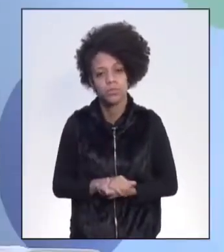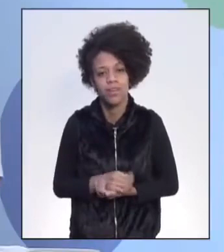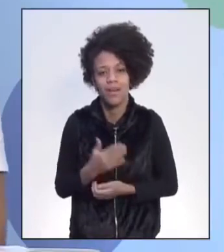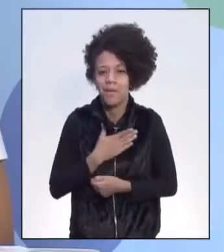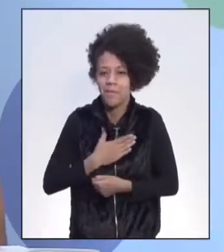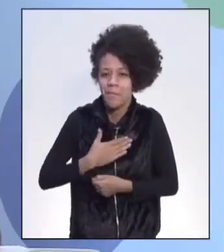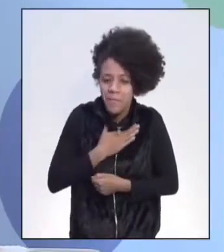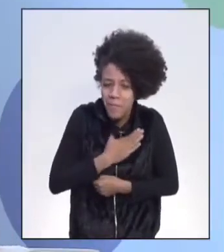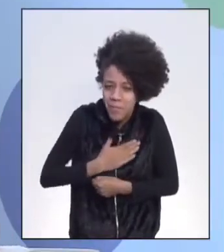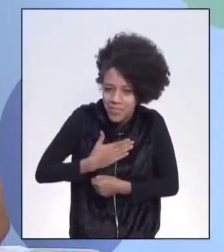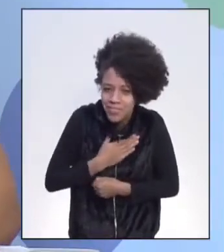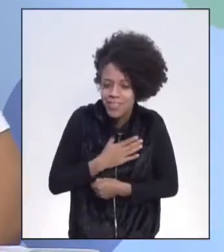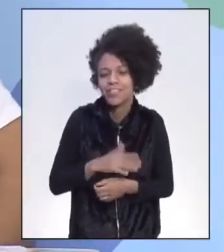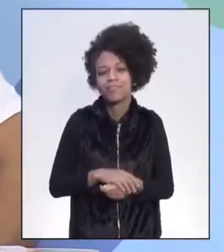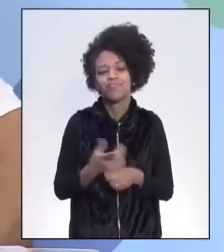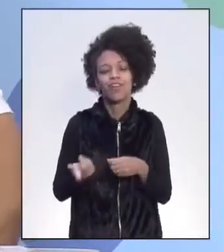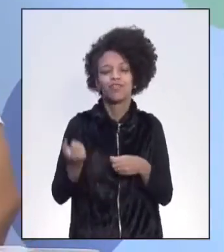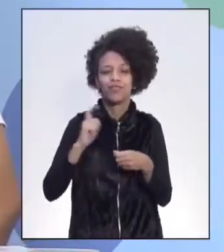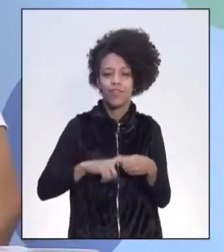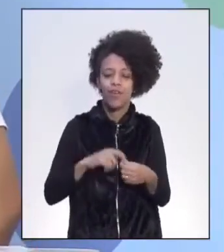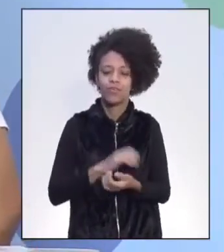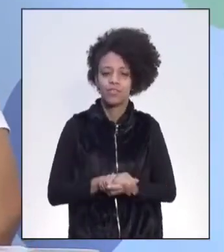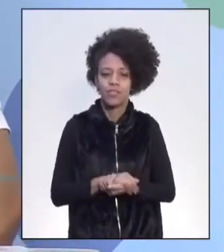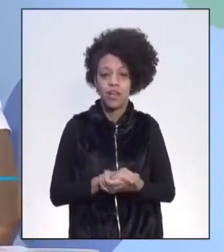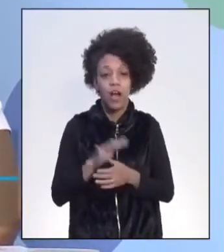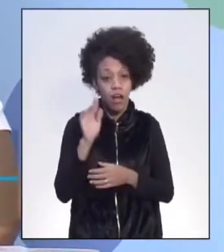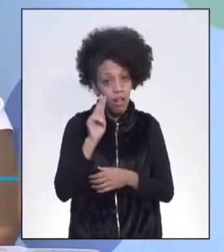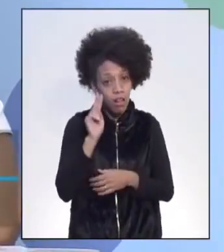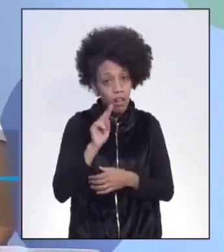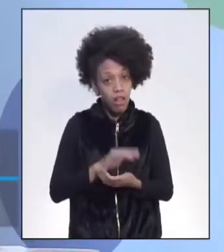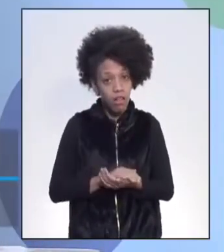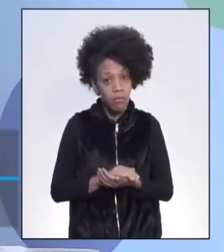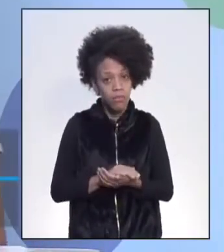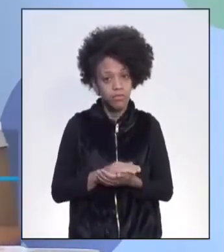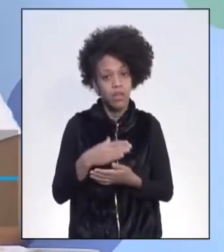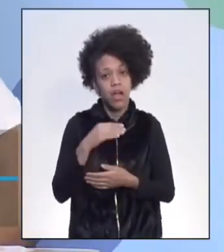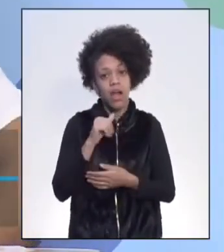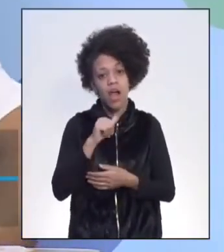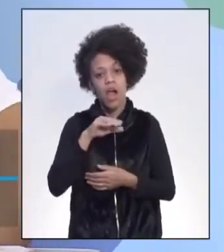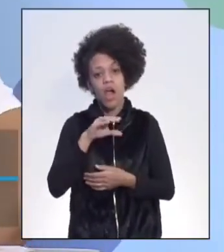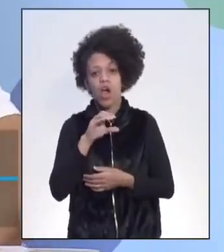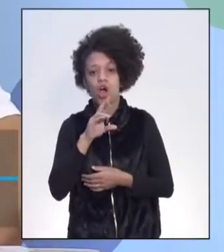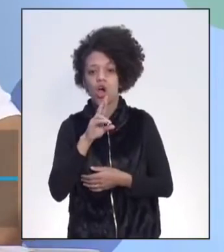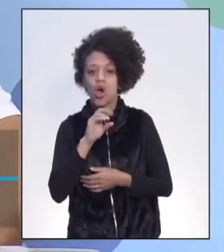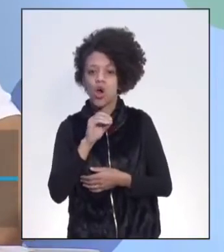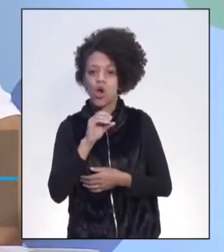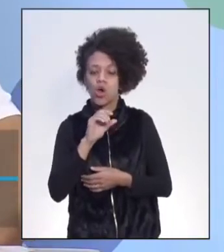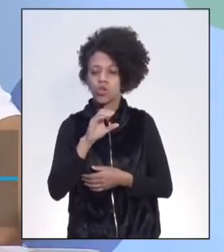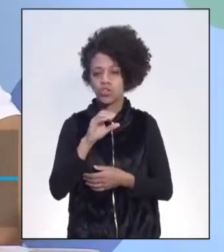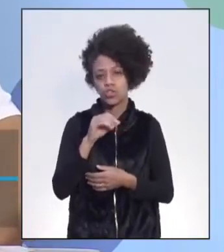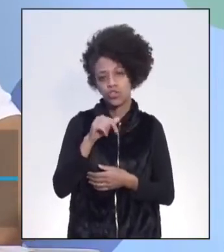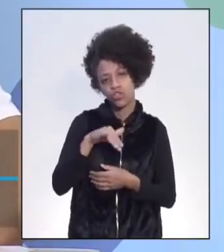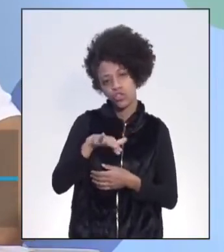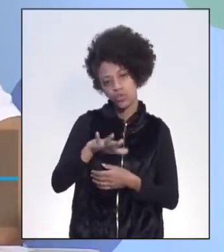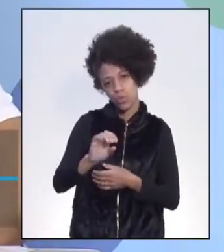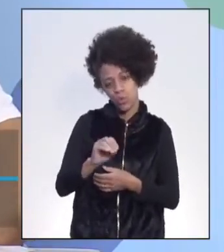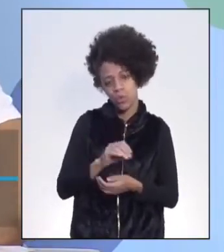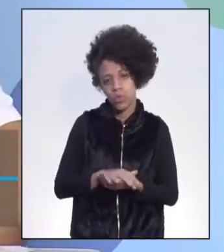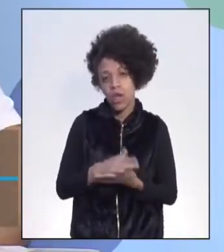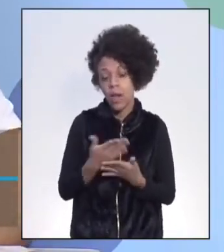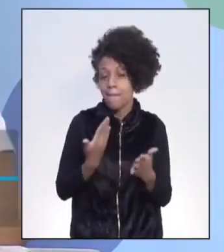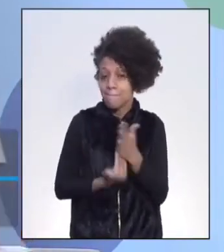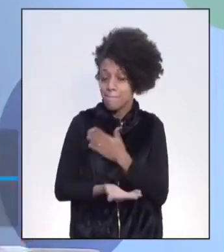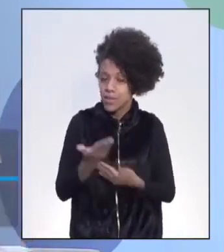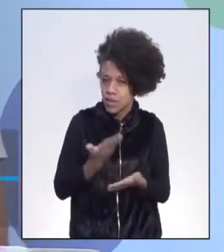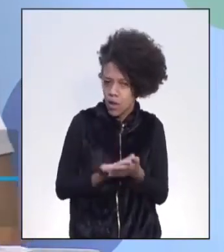prazer estar com vocês aqui de volta. Lembra lá do nosso acróstico, né? Quem perdeu essa aula aí, procura que você